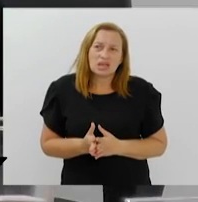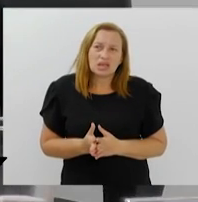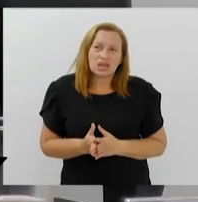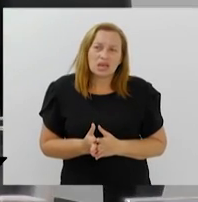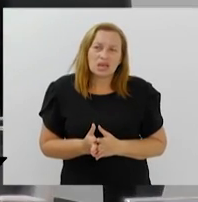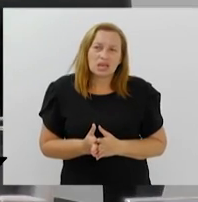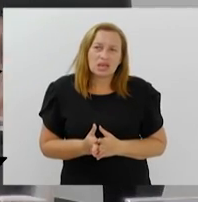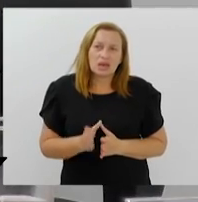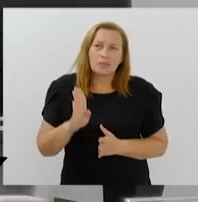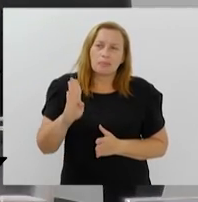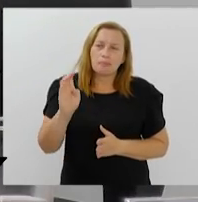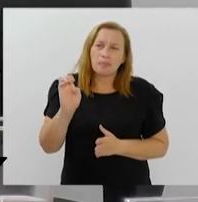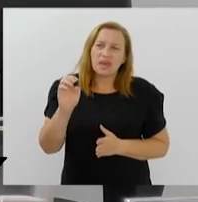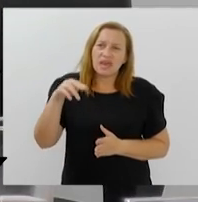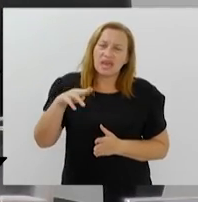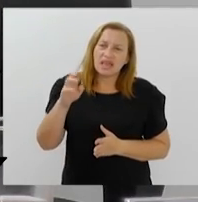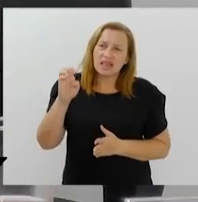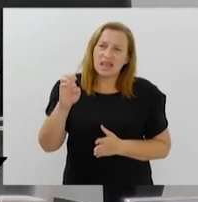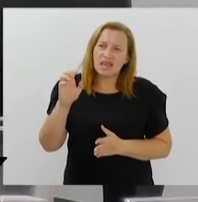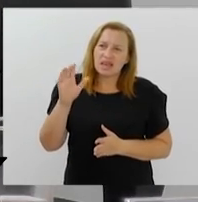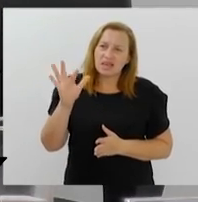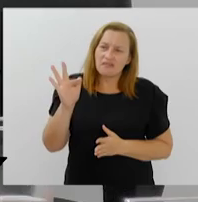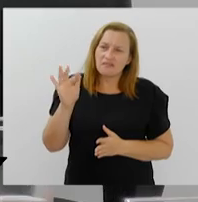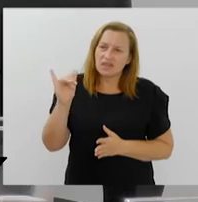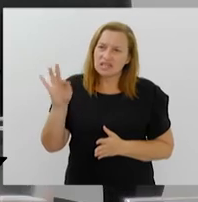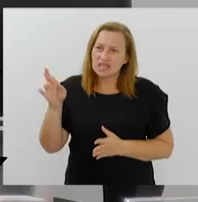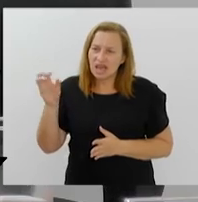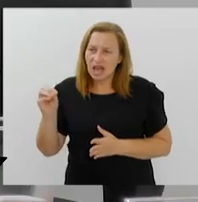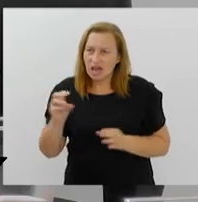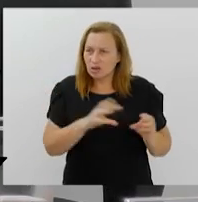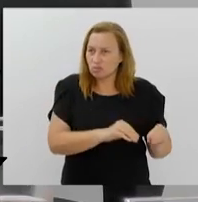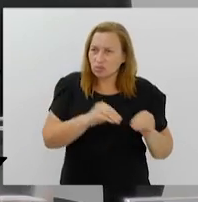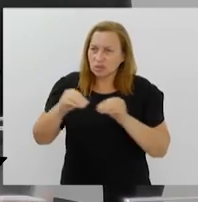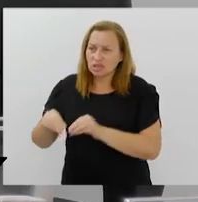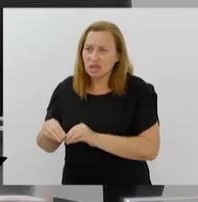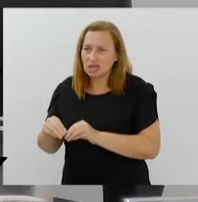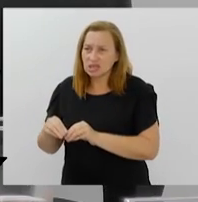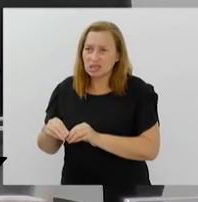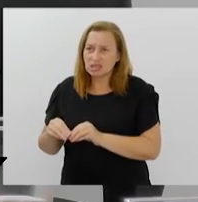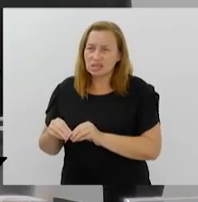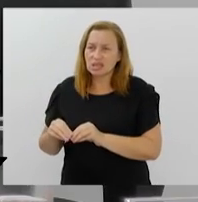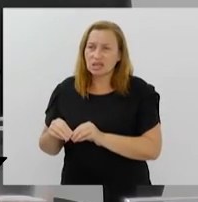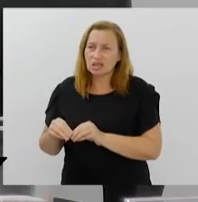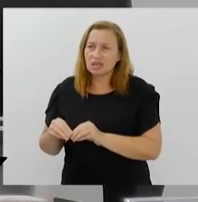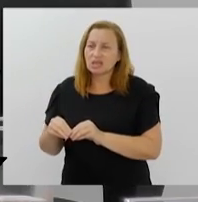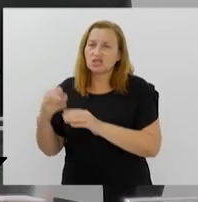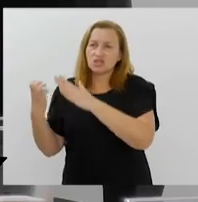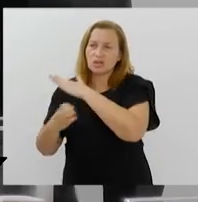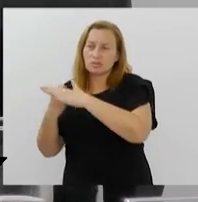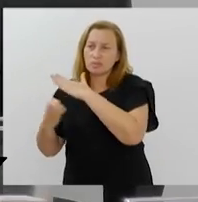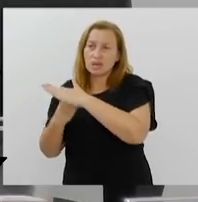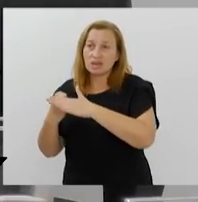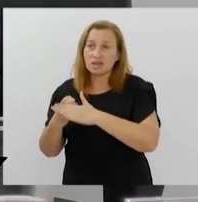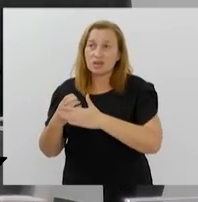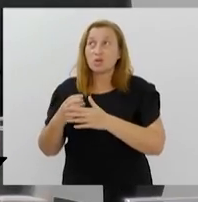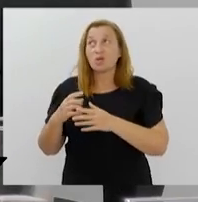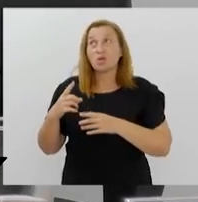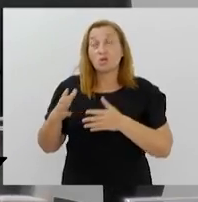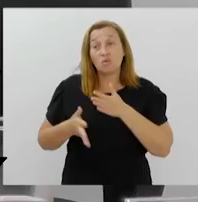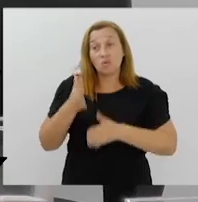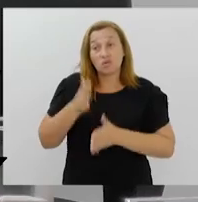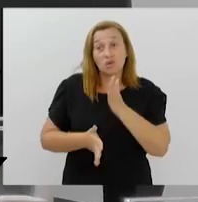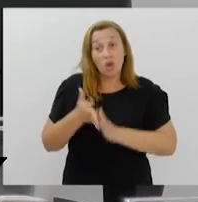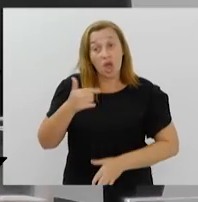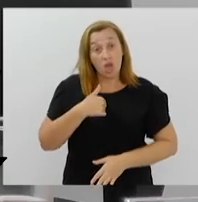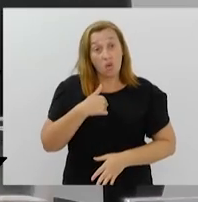beneficiários entre uma PR outra causa muito transtorno eu era Unimed de